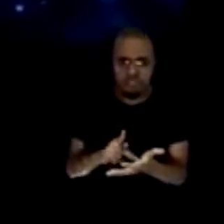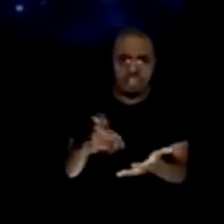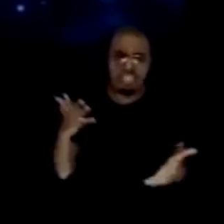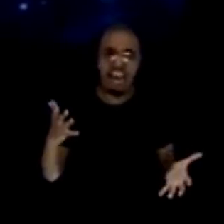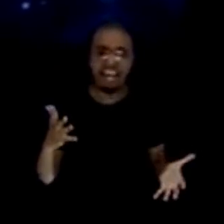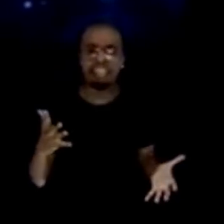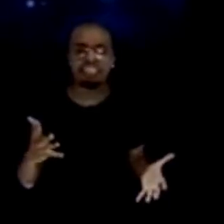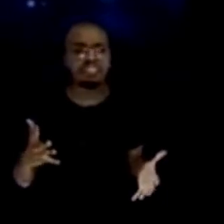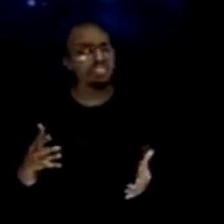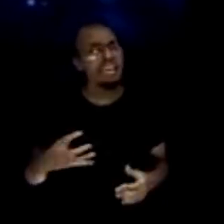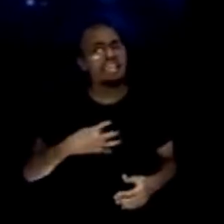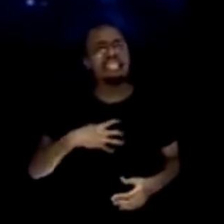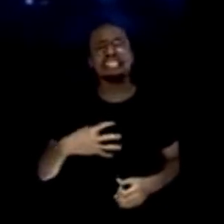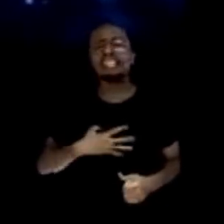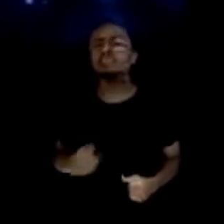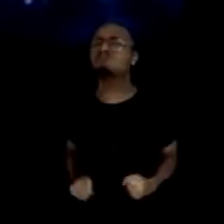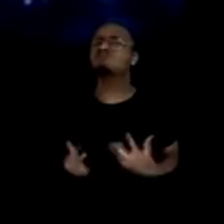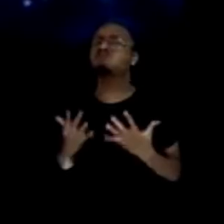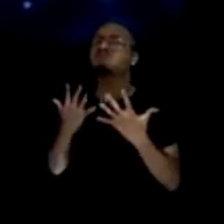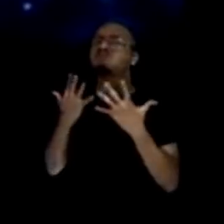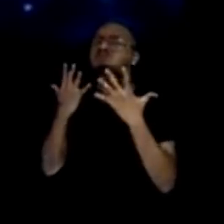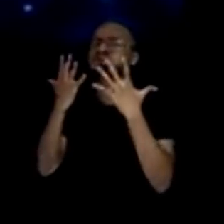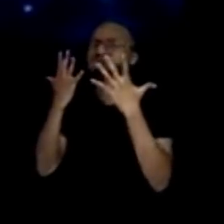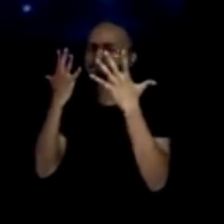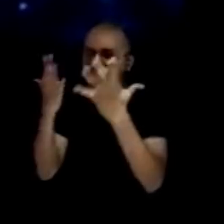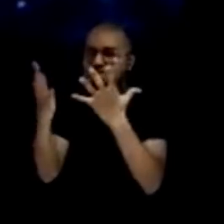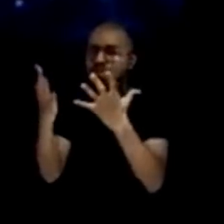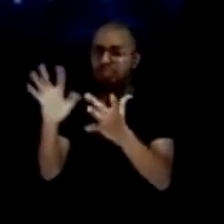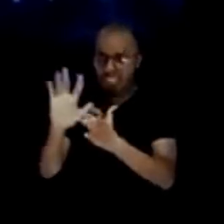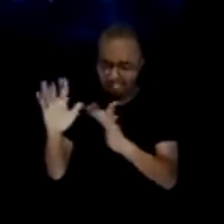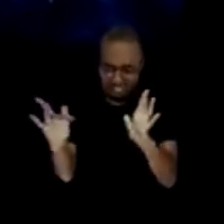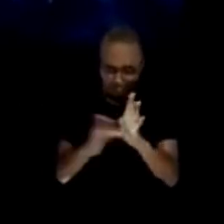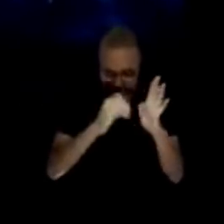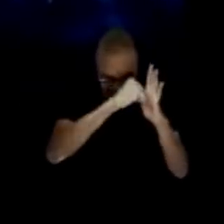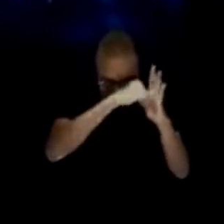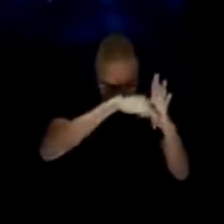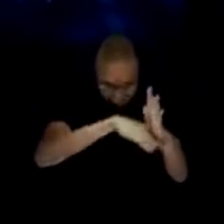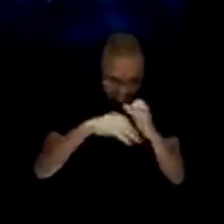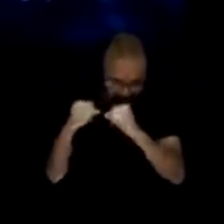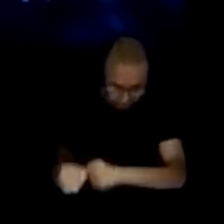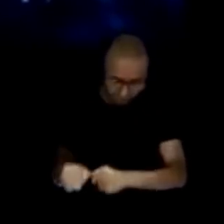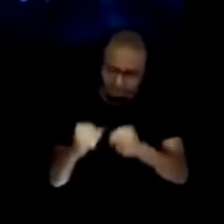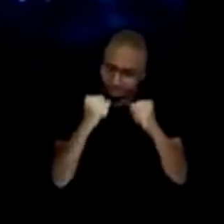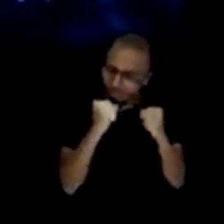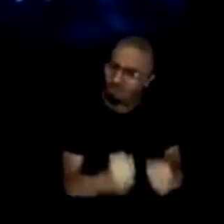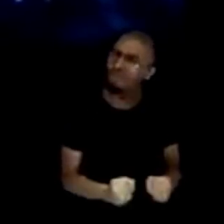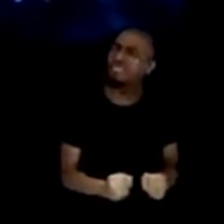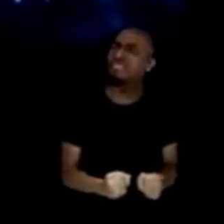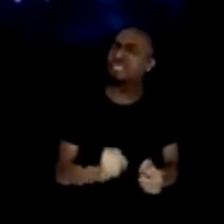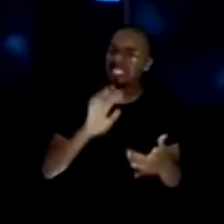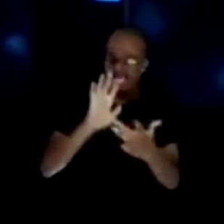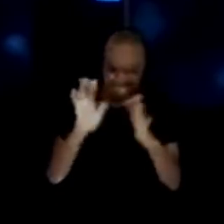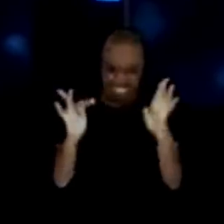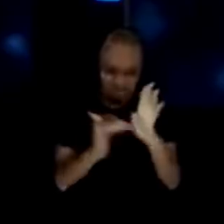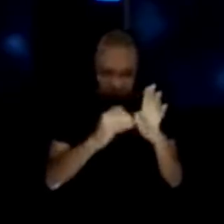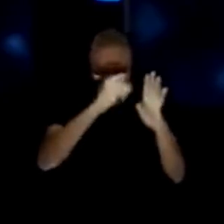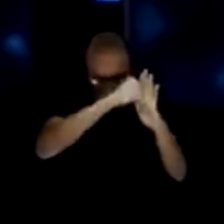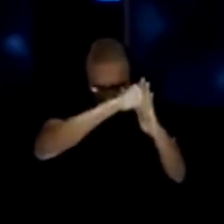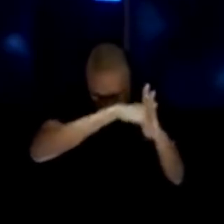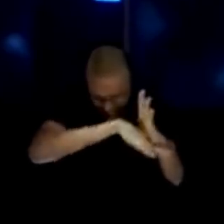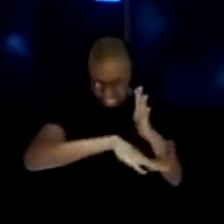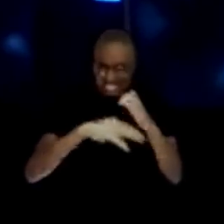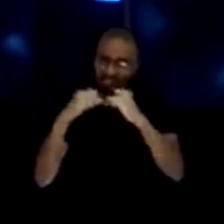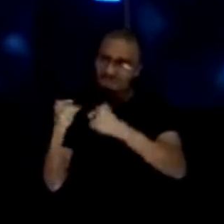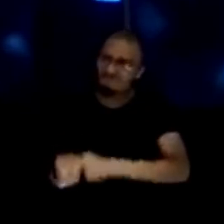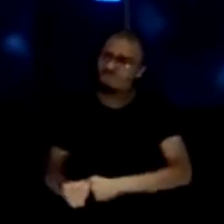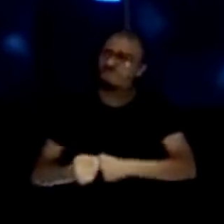se saísse um míssil da tua boca agora: o sangue de Jesus tem poder. Como se fosse uma arma apontada para o inferno: o sangue de Jesus tem poder. Como se fosse